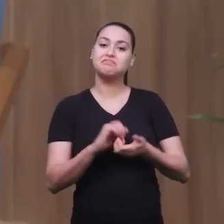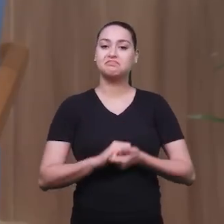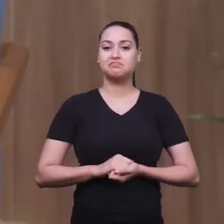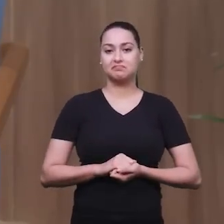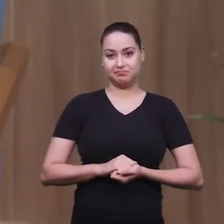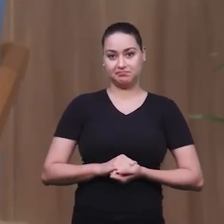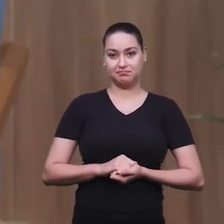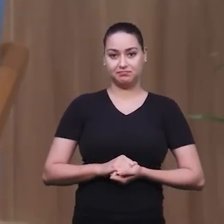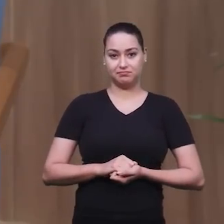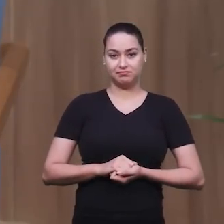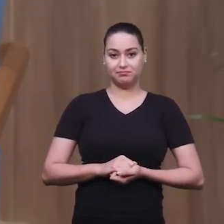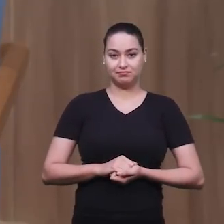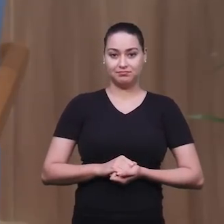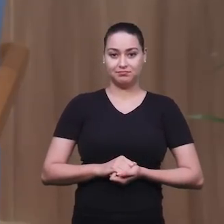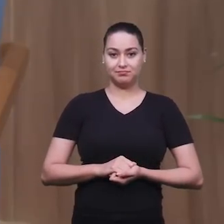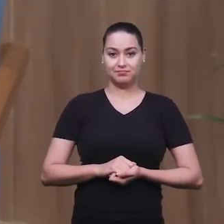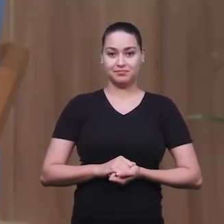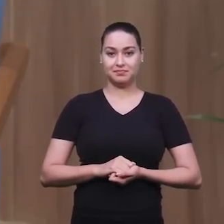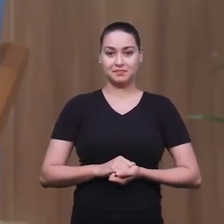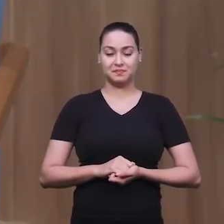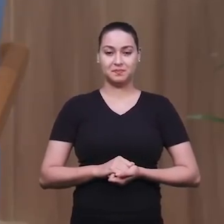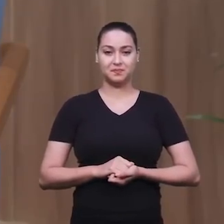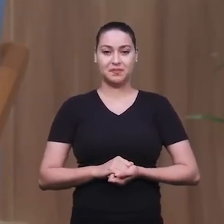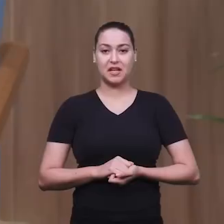compromisso, não tinha nenhuma...